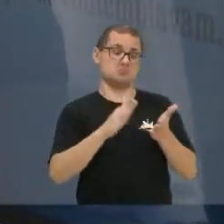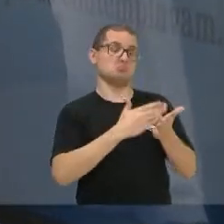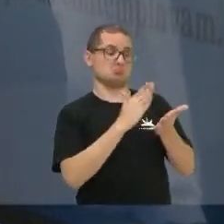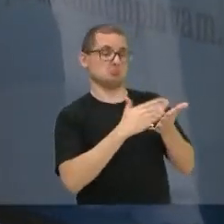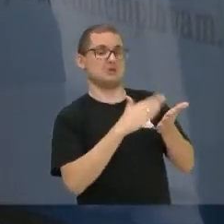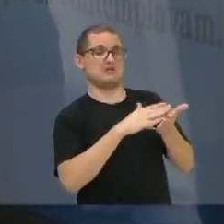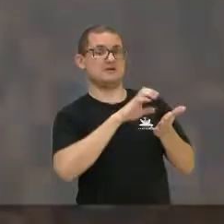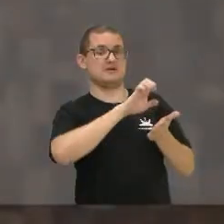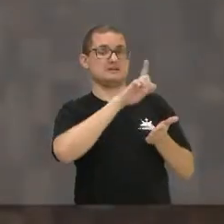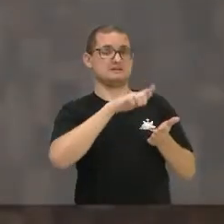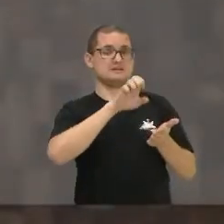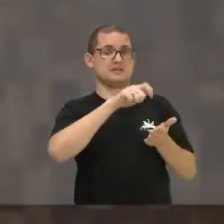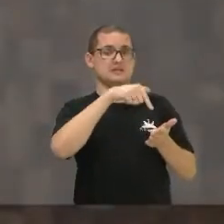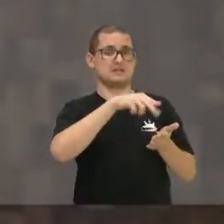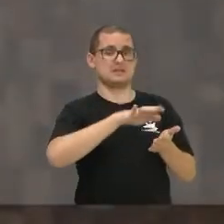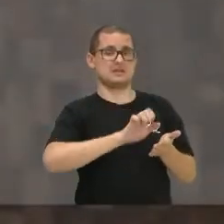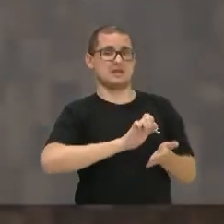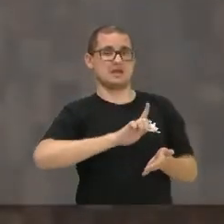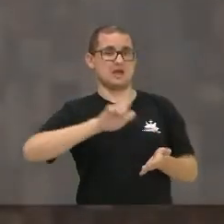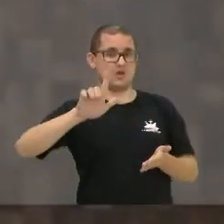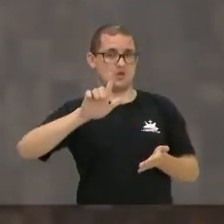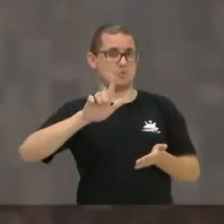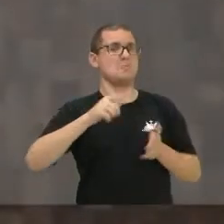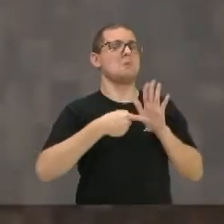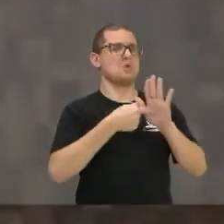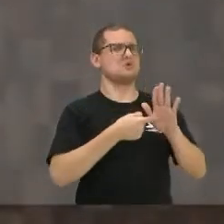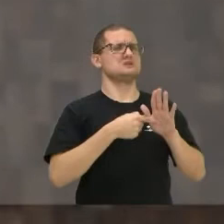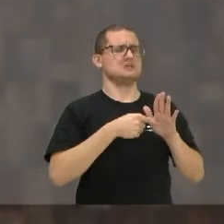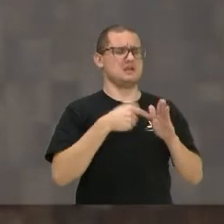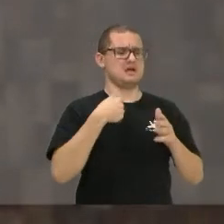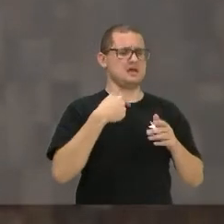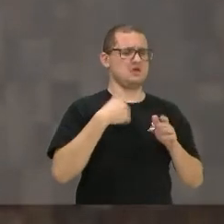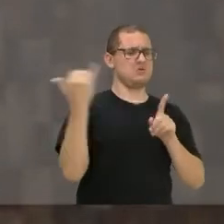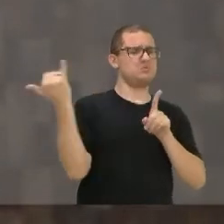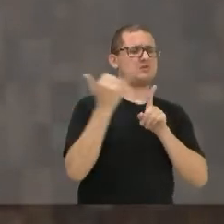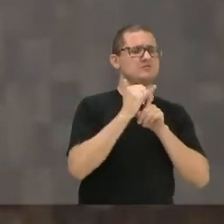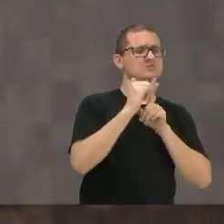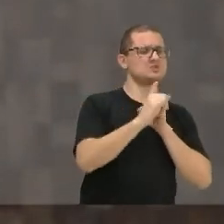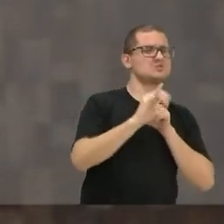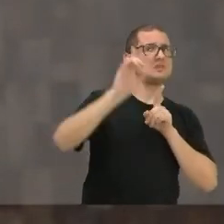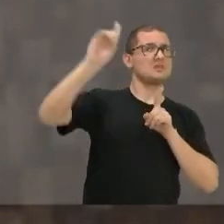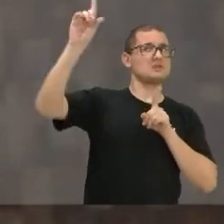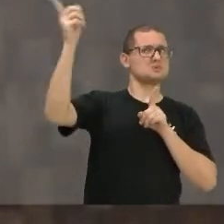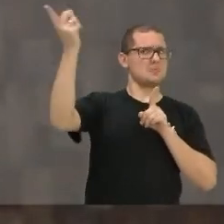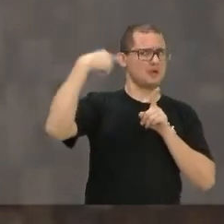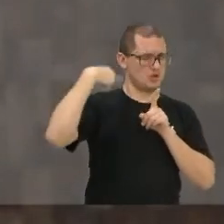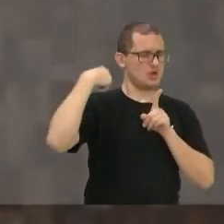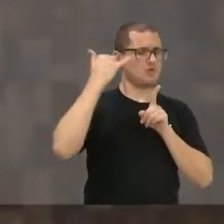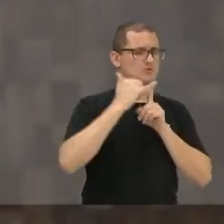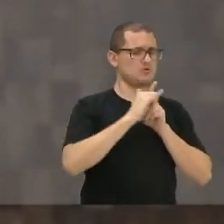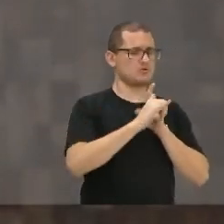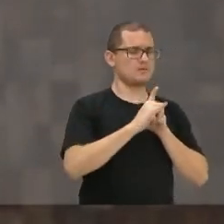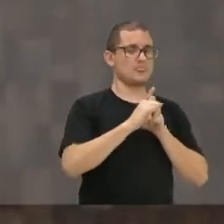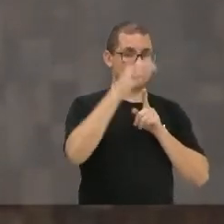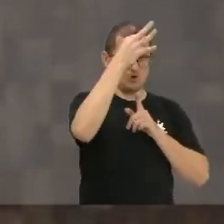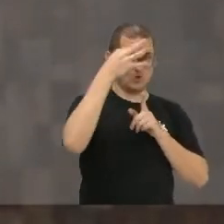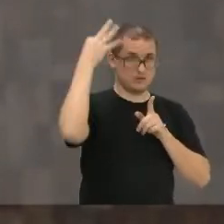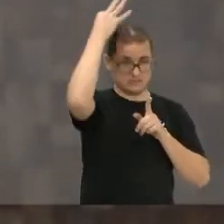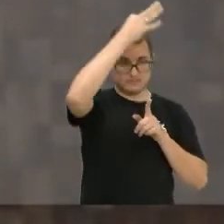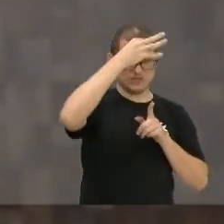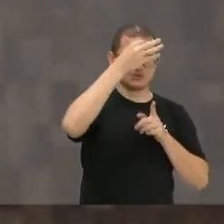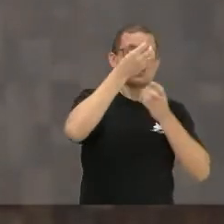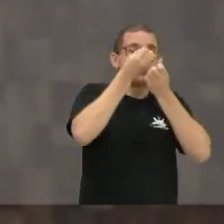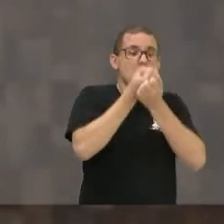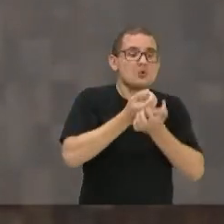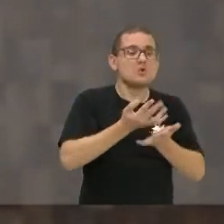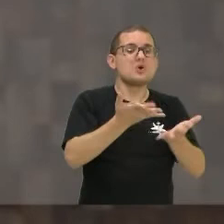vai lá profetizei de acordo com que ele me ordenou o espírito penetrou se e eles